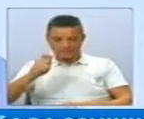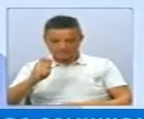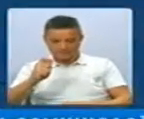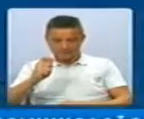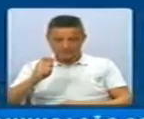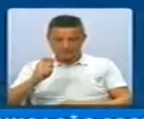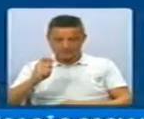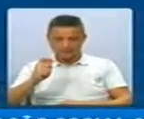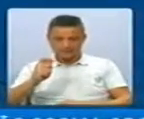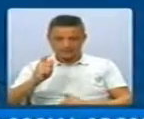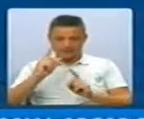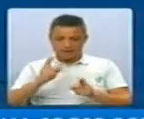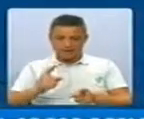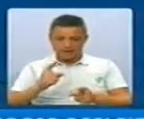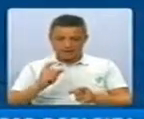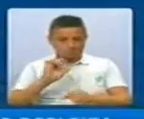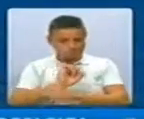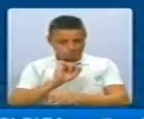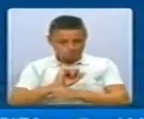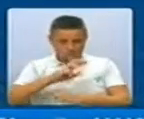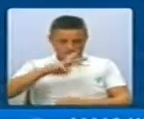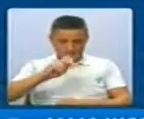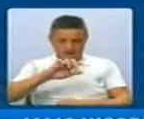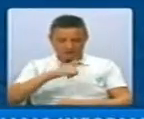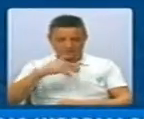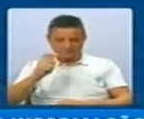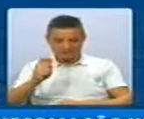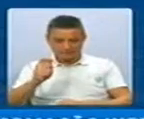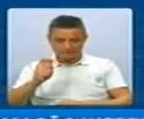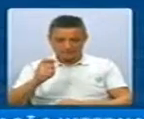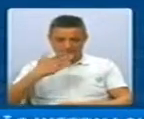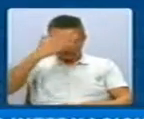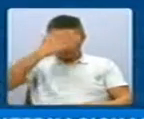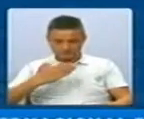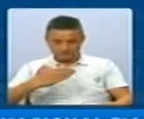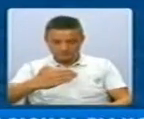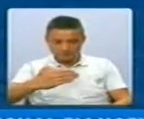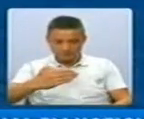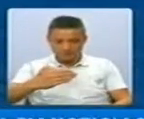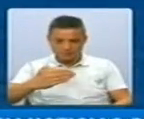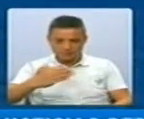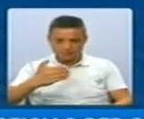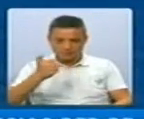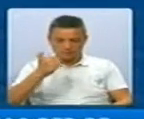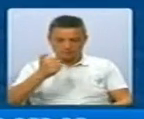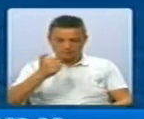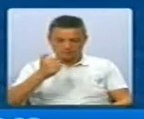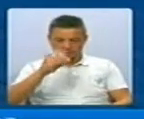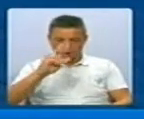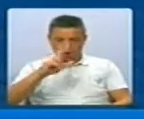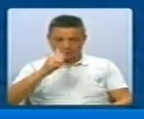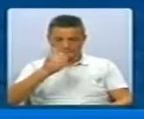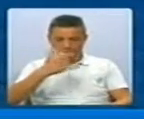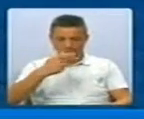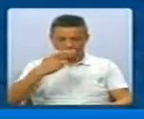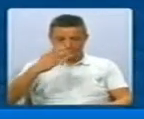falar desse engarrafamento terrestre em Marte numa altura, numa semana em que, imagina tu, estão 5 órbitas, portanto, à